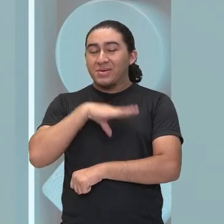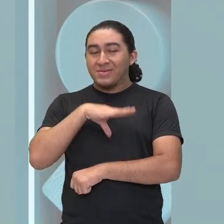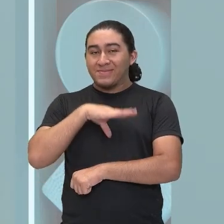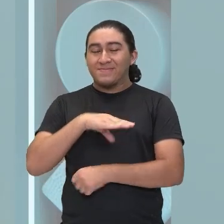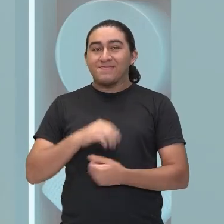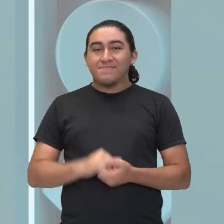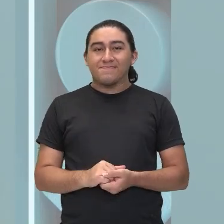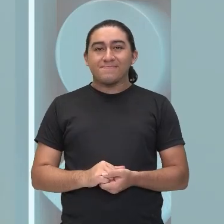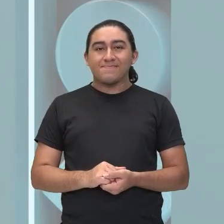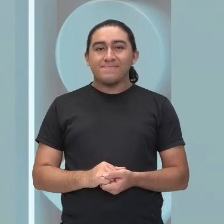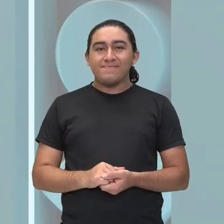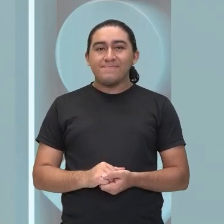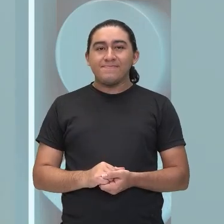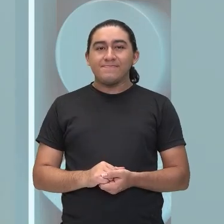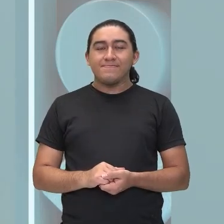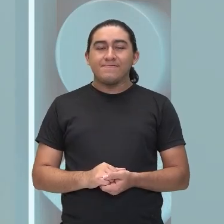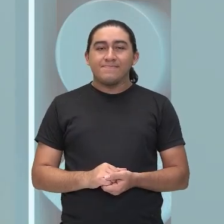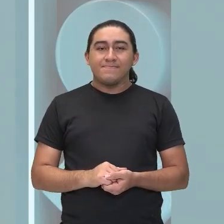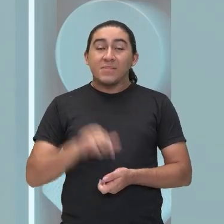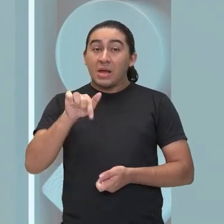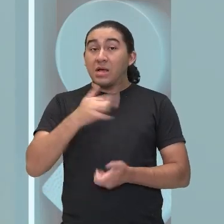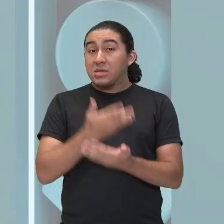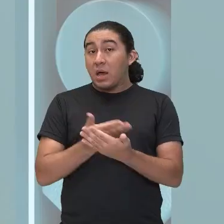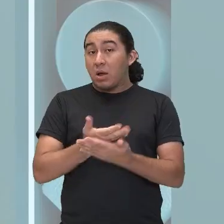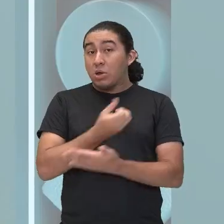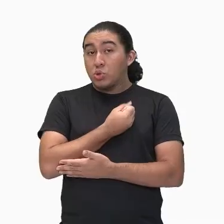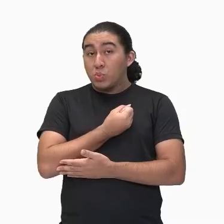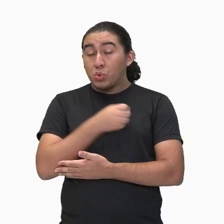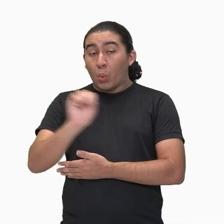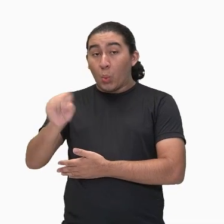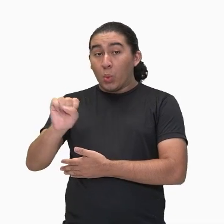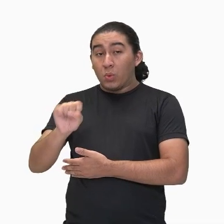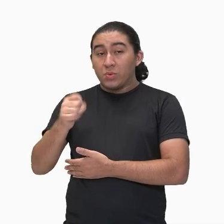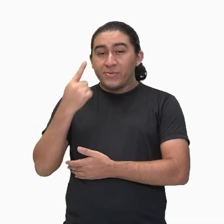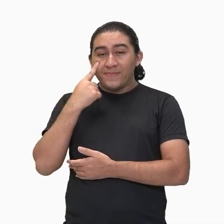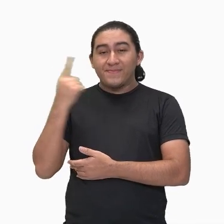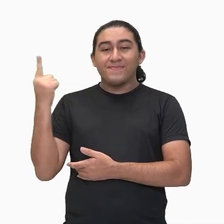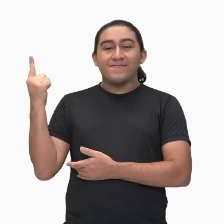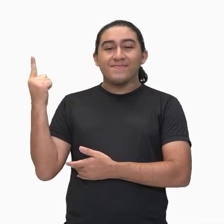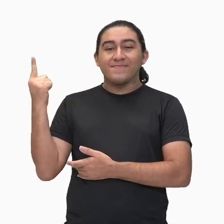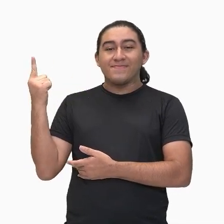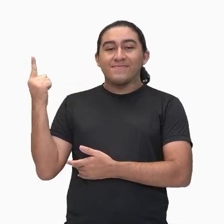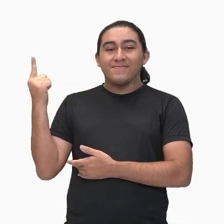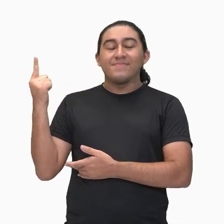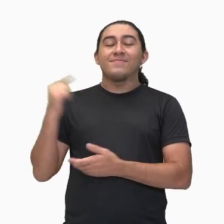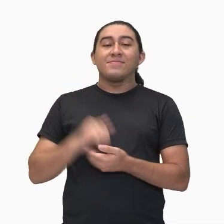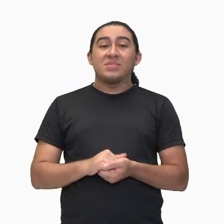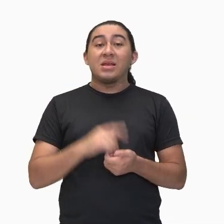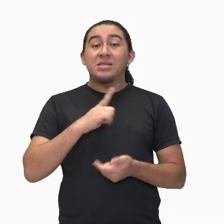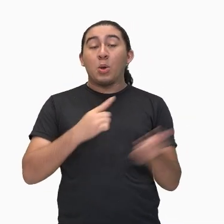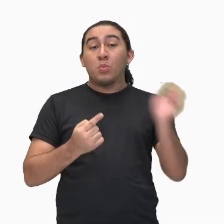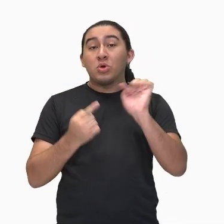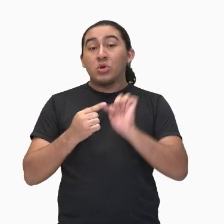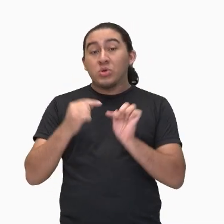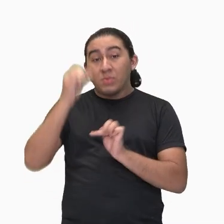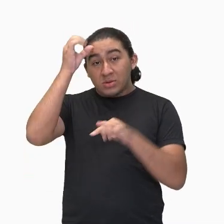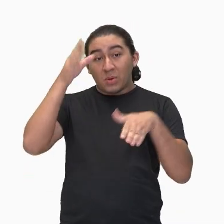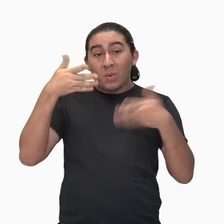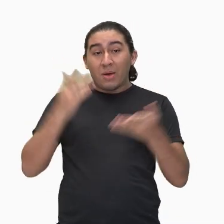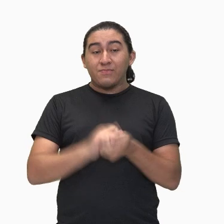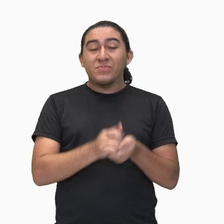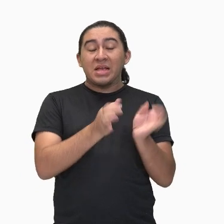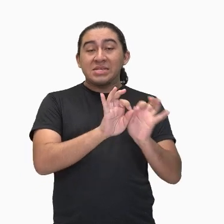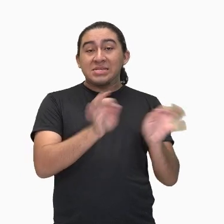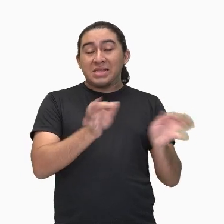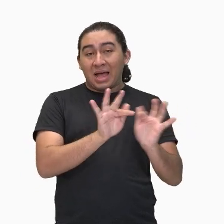de língua portuguesa, e esta é a aula de número 8 do nosso módulo, que tem como objeto de conhecimento a